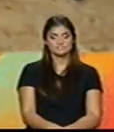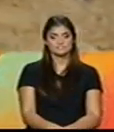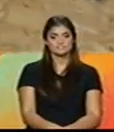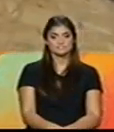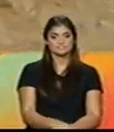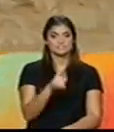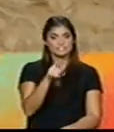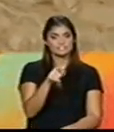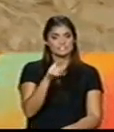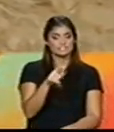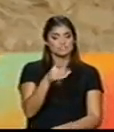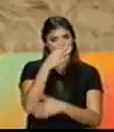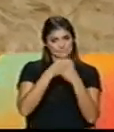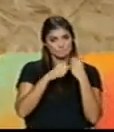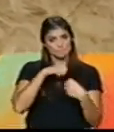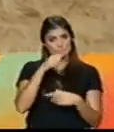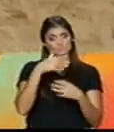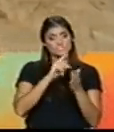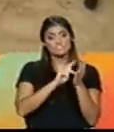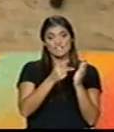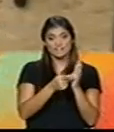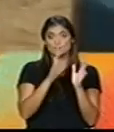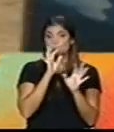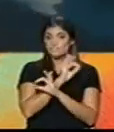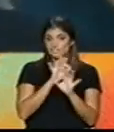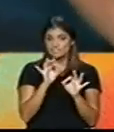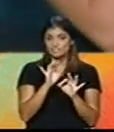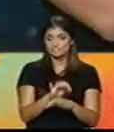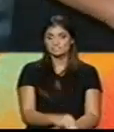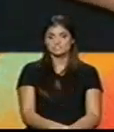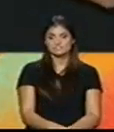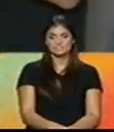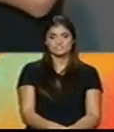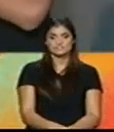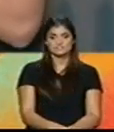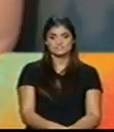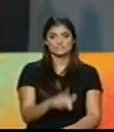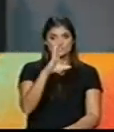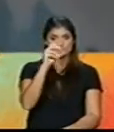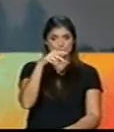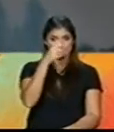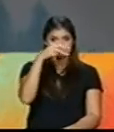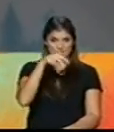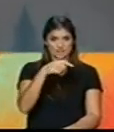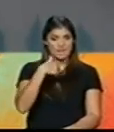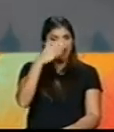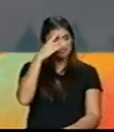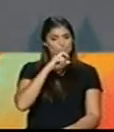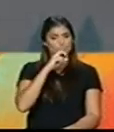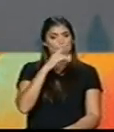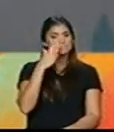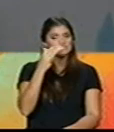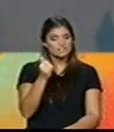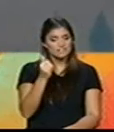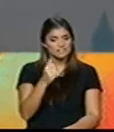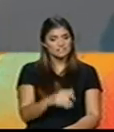Não. Ele não prendeu, mas estava a técnica perfeita. Portanto, espera aí. Oh, Jonathan, tu achas que é que há a possibilidade de eu tentar?